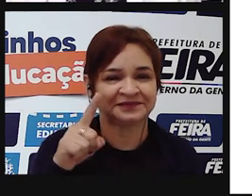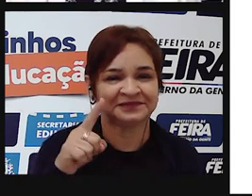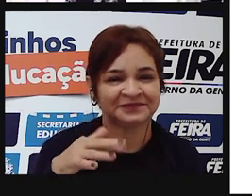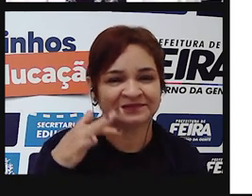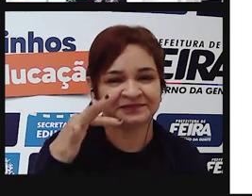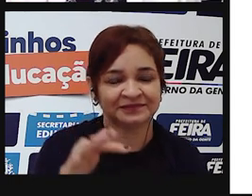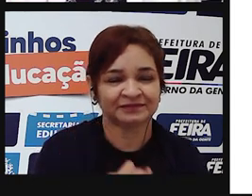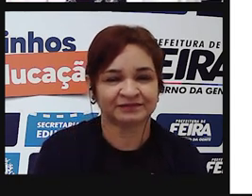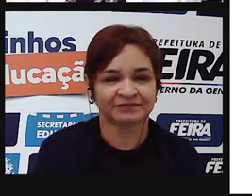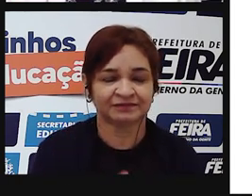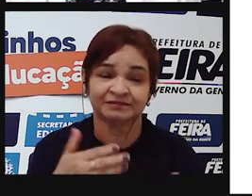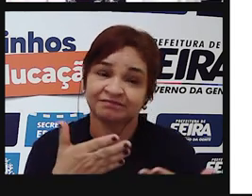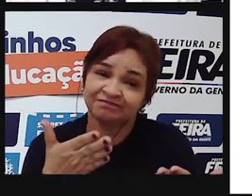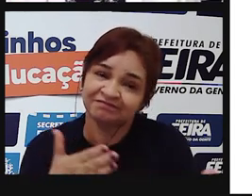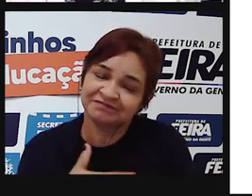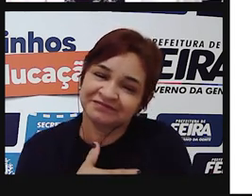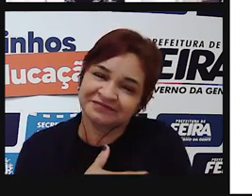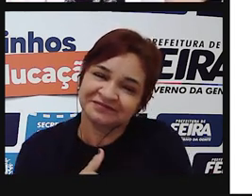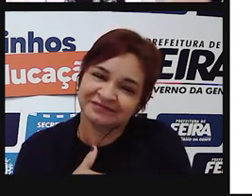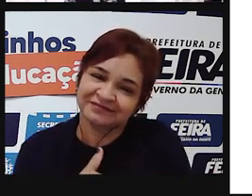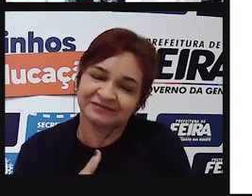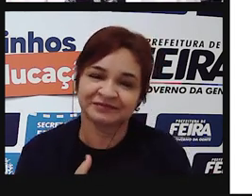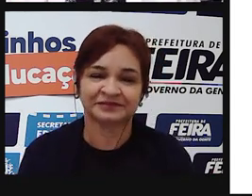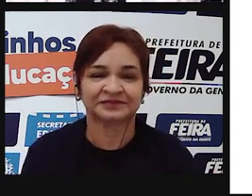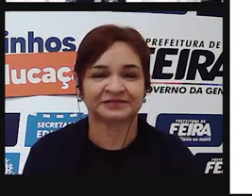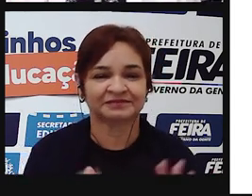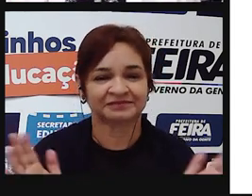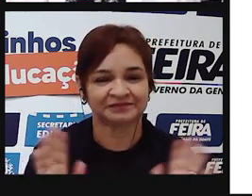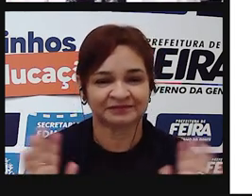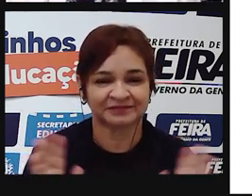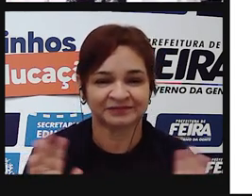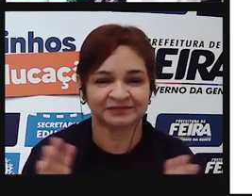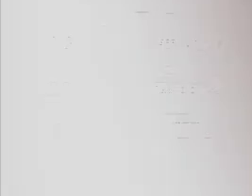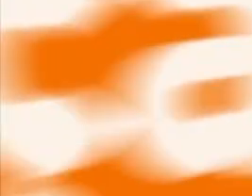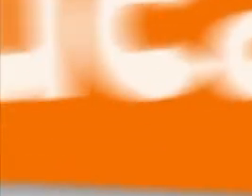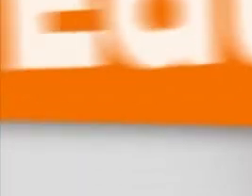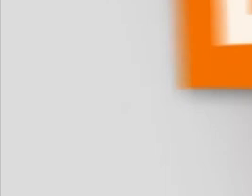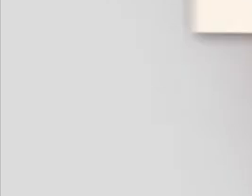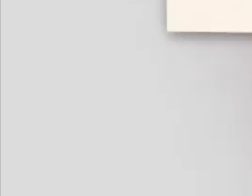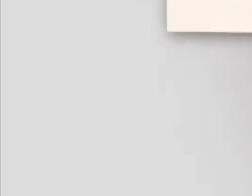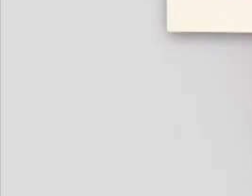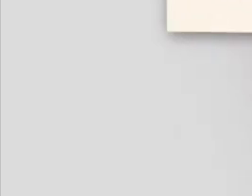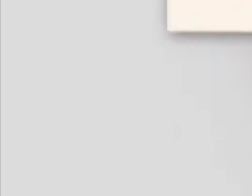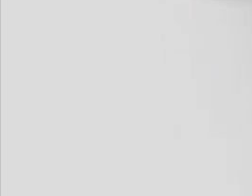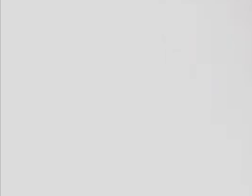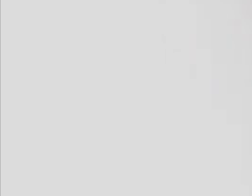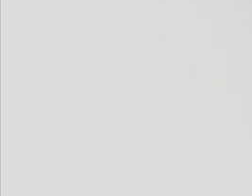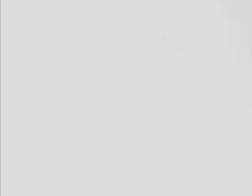próxima aula. Espero que tenham gostado e até mais.